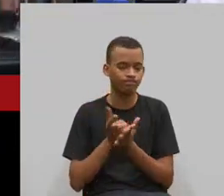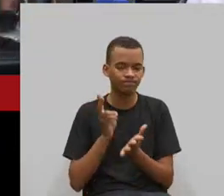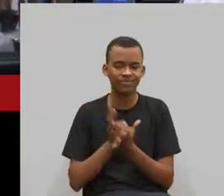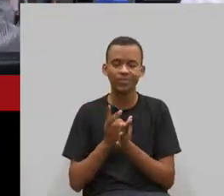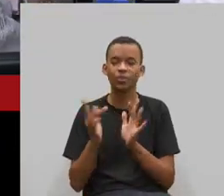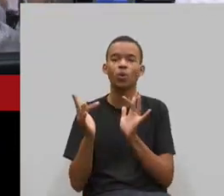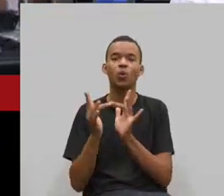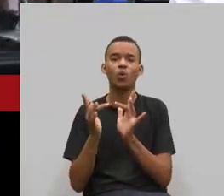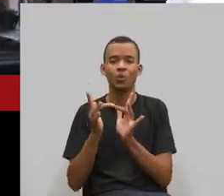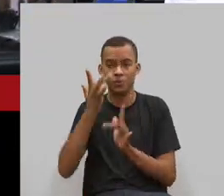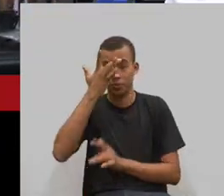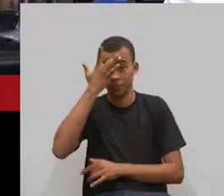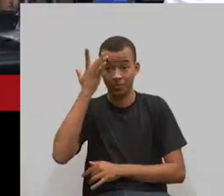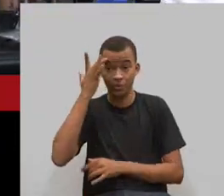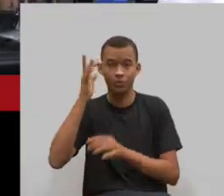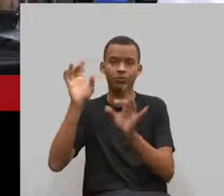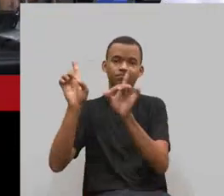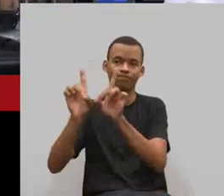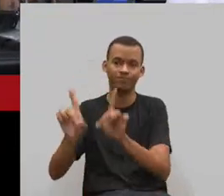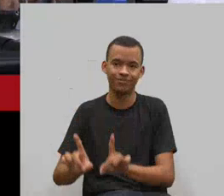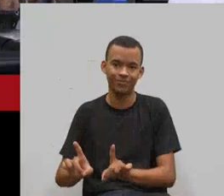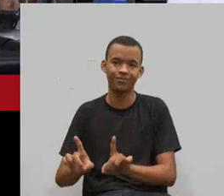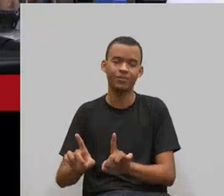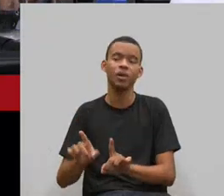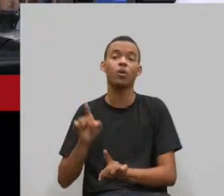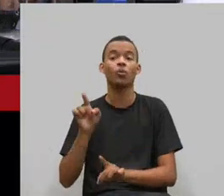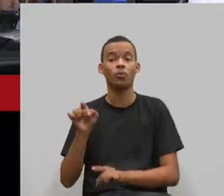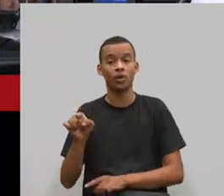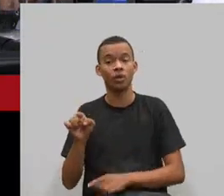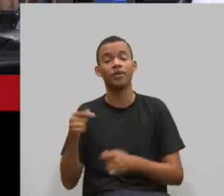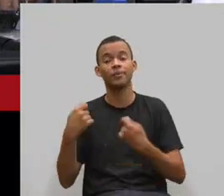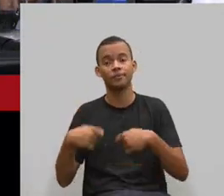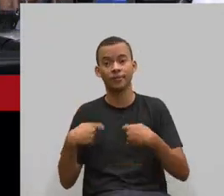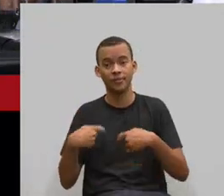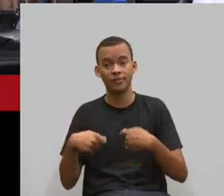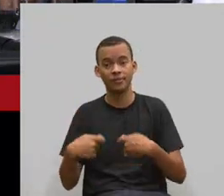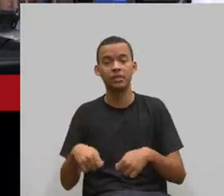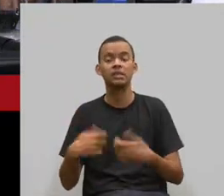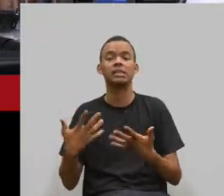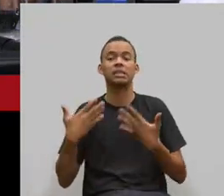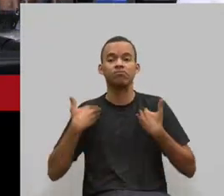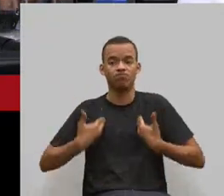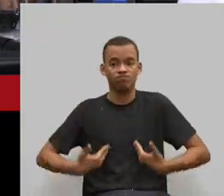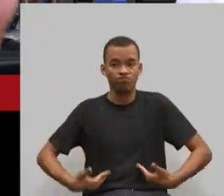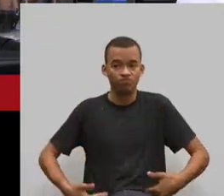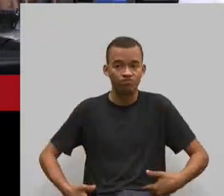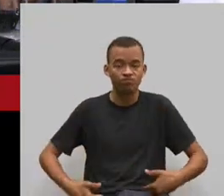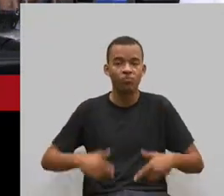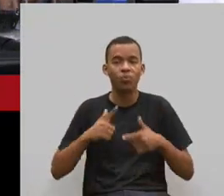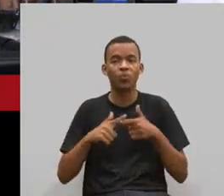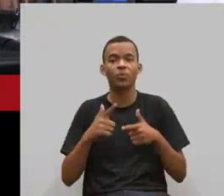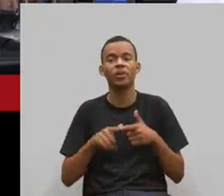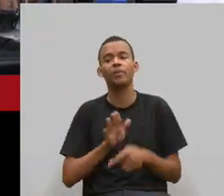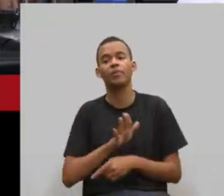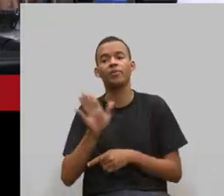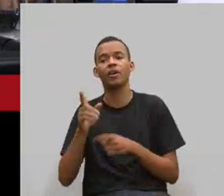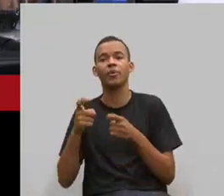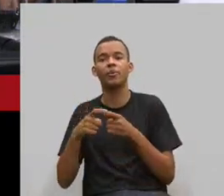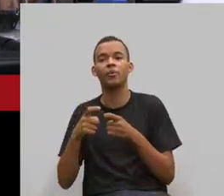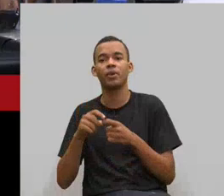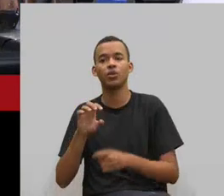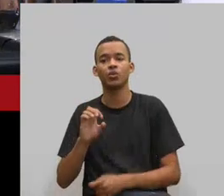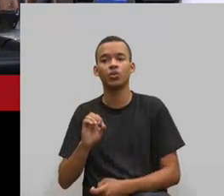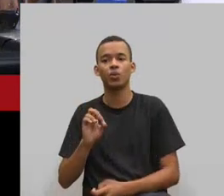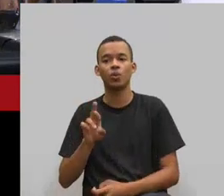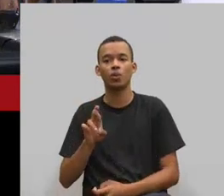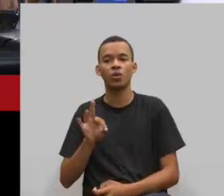físicos porque depende muito do ortopedista eu disse esses dias aqui uma criança Às vezes tem um Geno valgo um